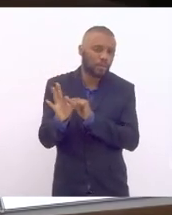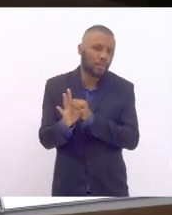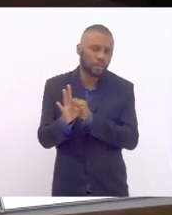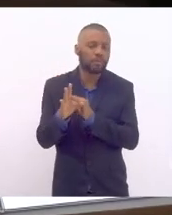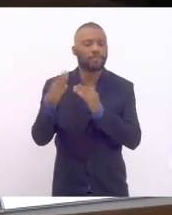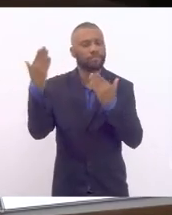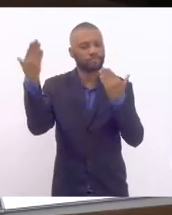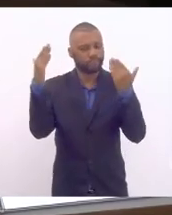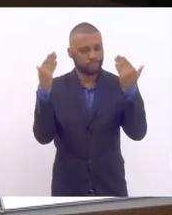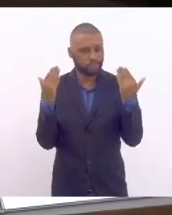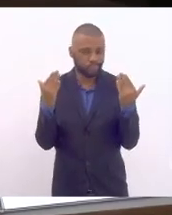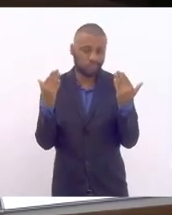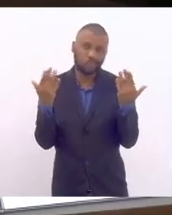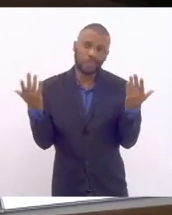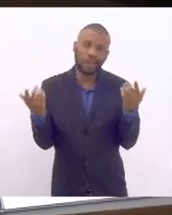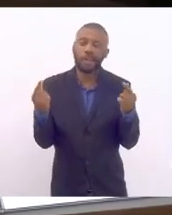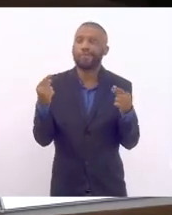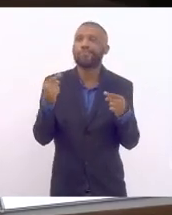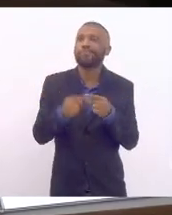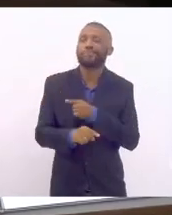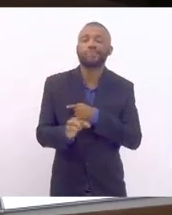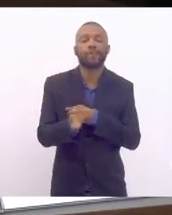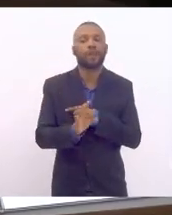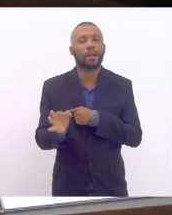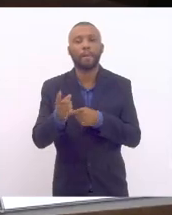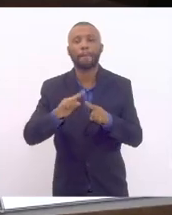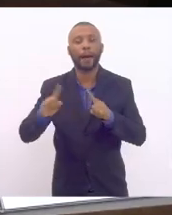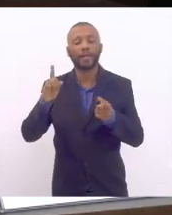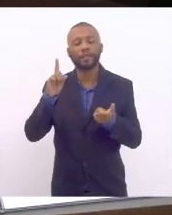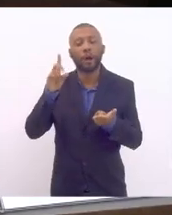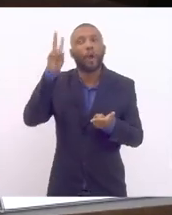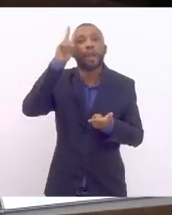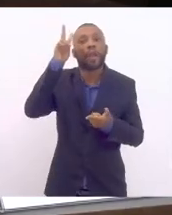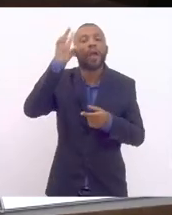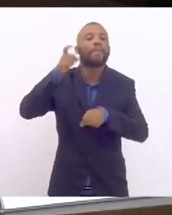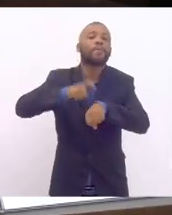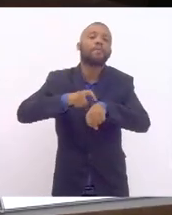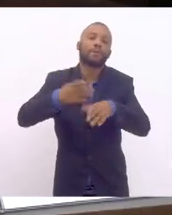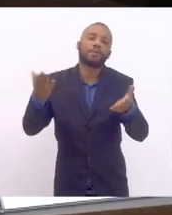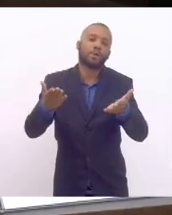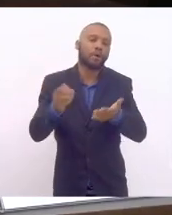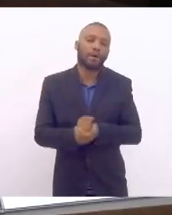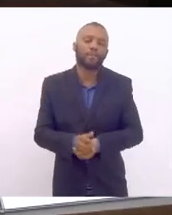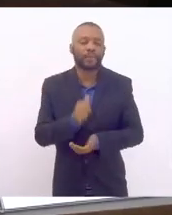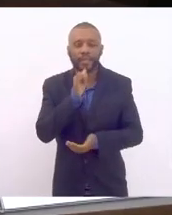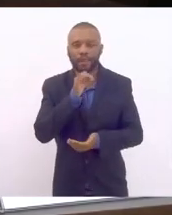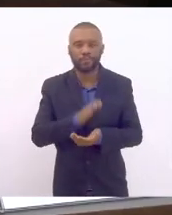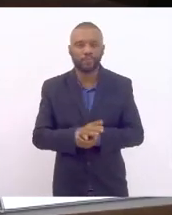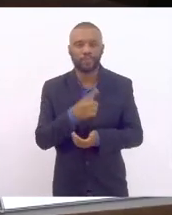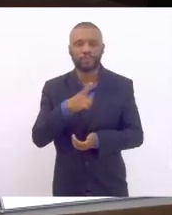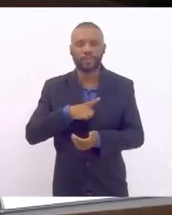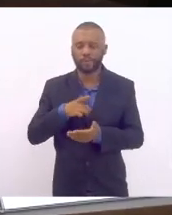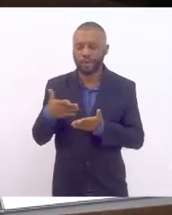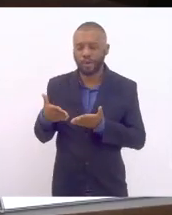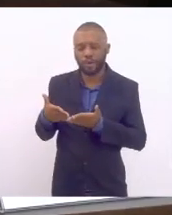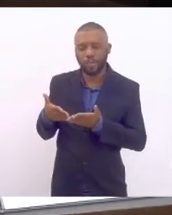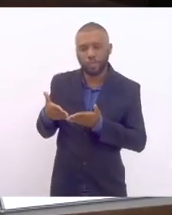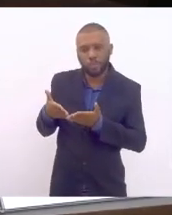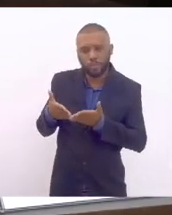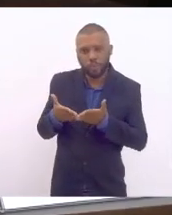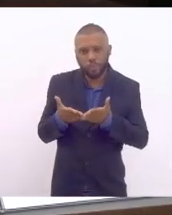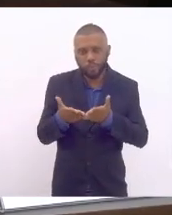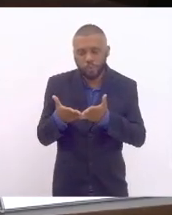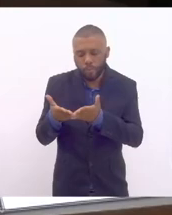faço uma analogia que talvez não seja das melhores mas é que aqui me ocorre é como se nós estivéssemos um voo Transatlântico e